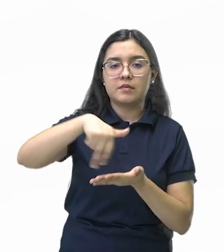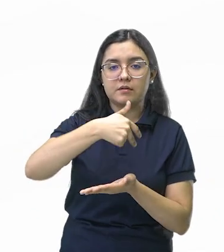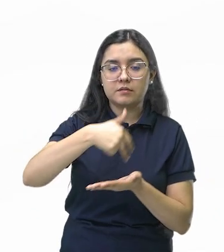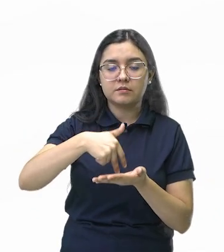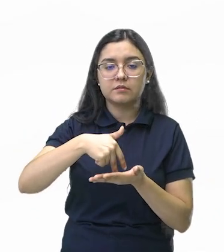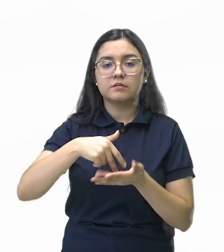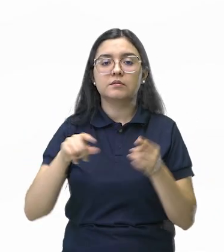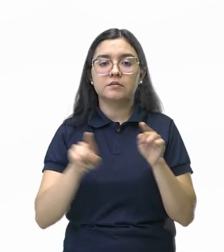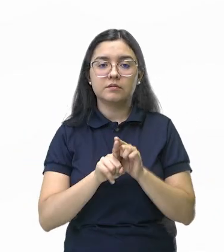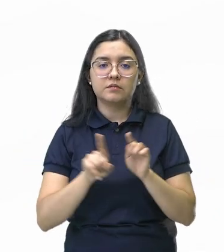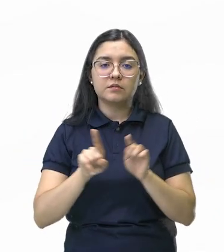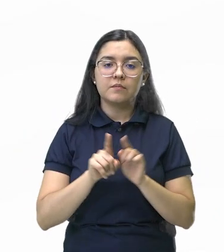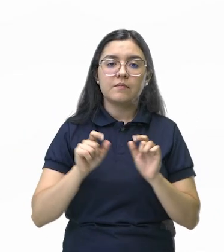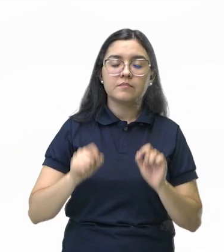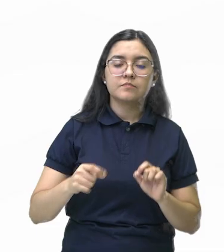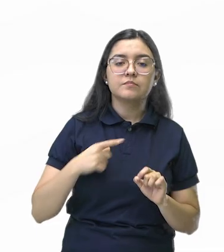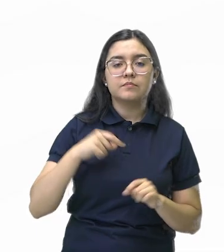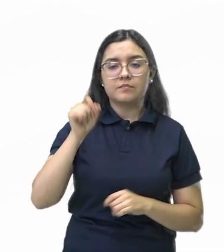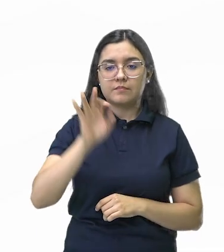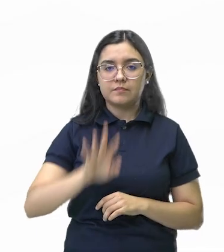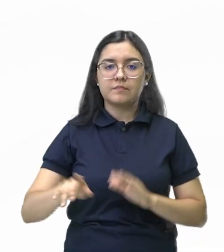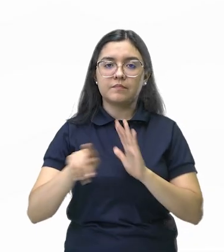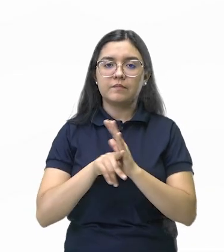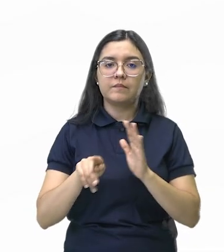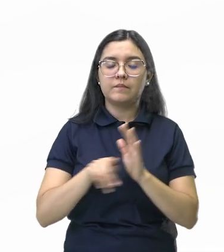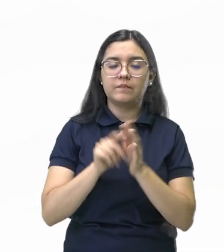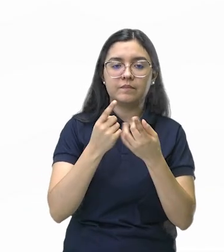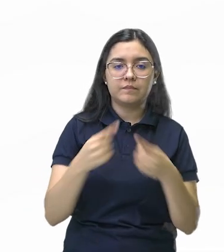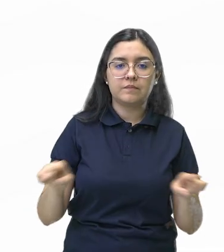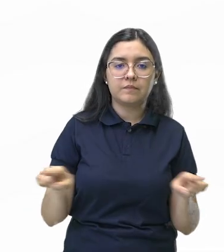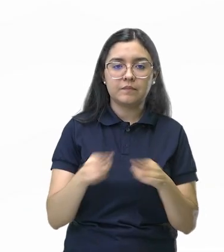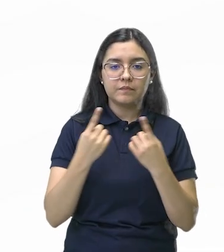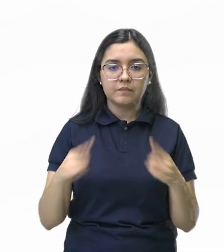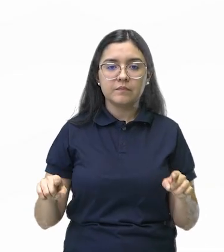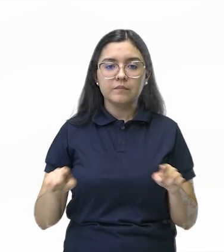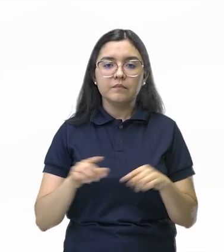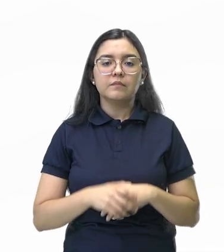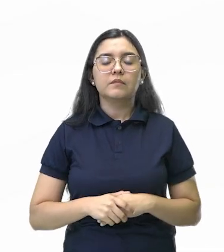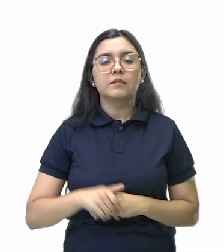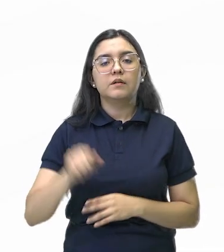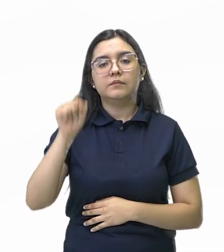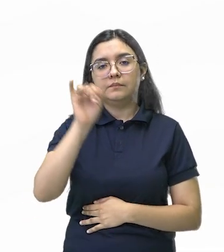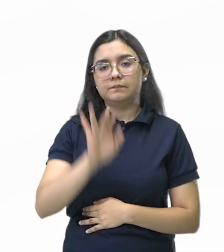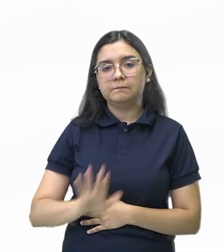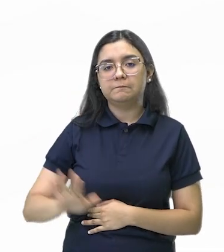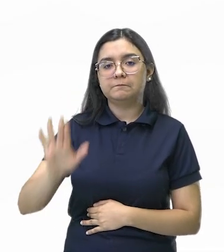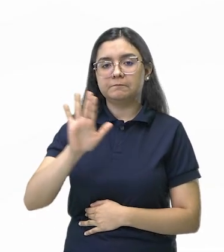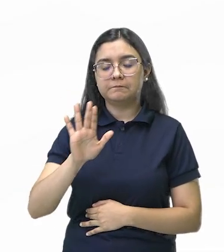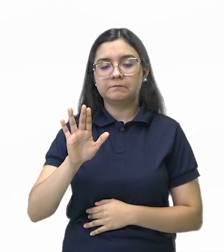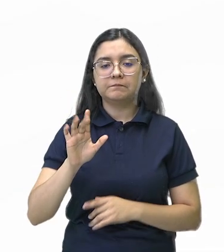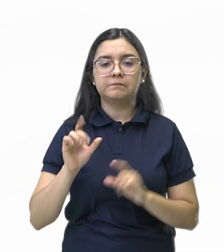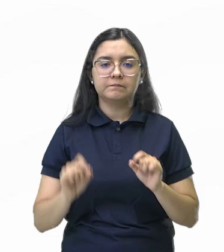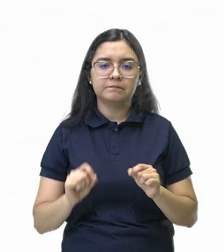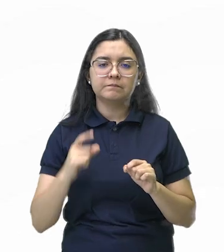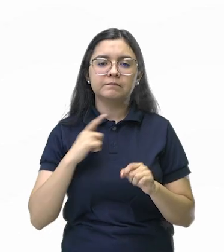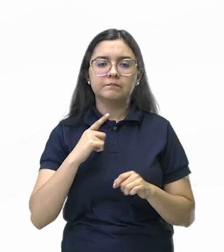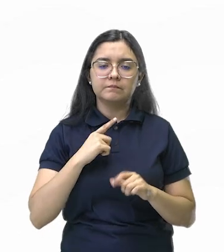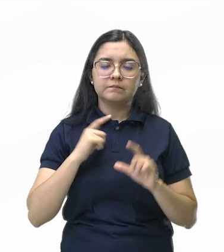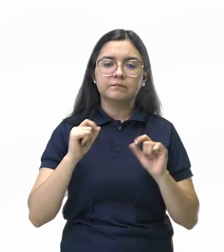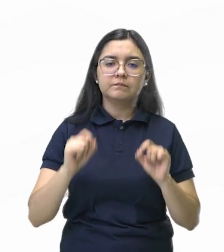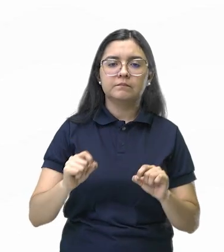das figuras musicais. O visual, a imagem, é mais sólido para